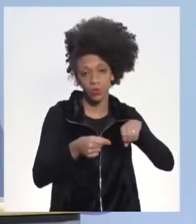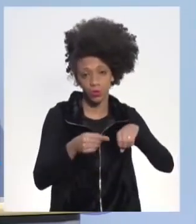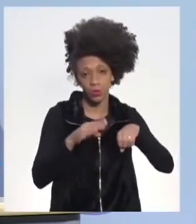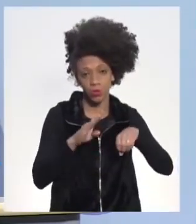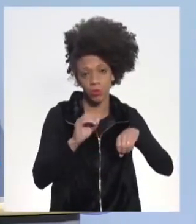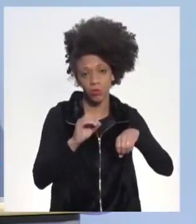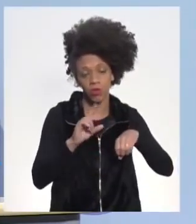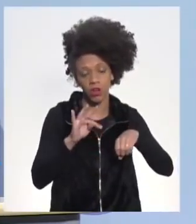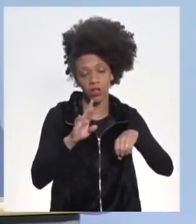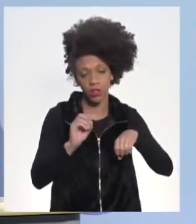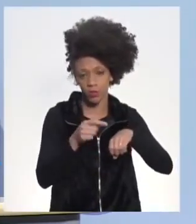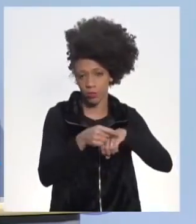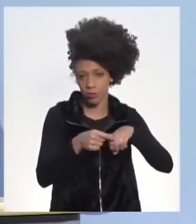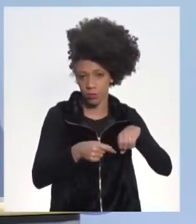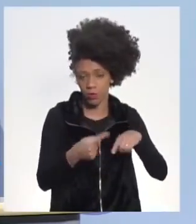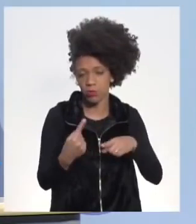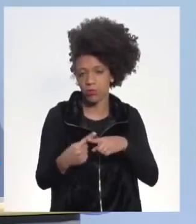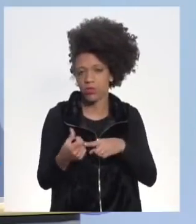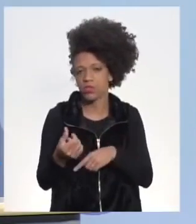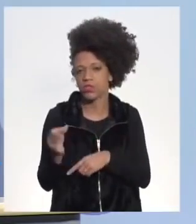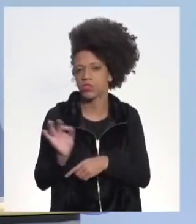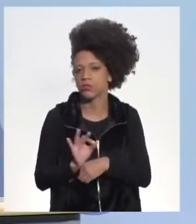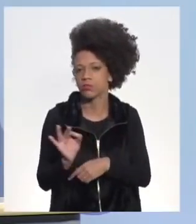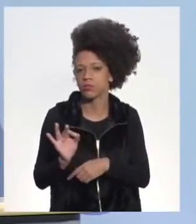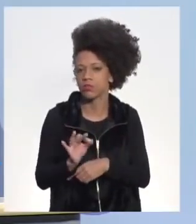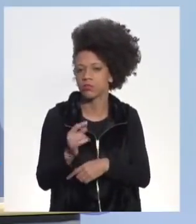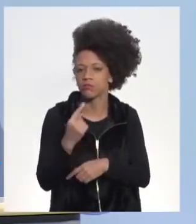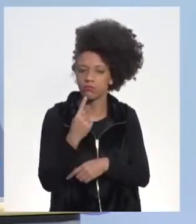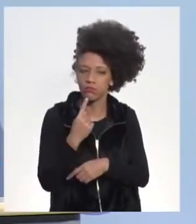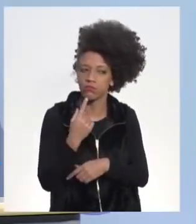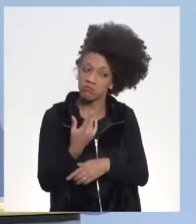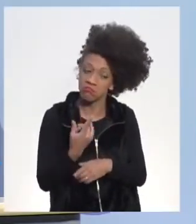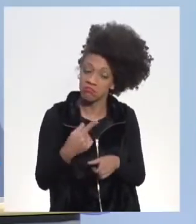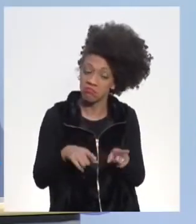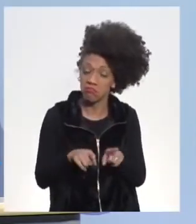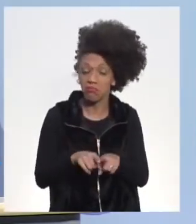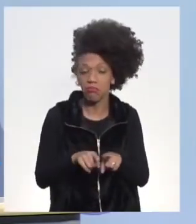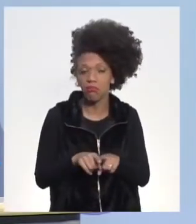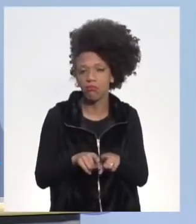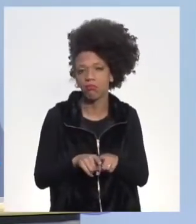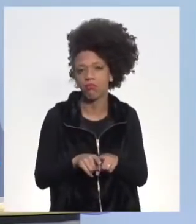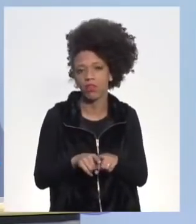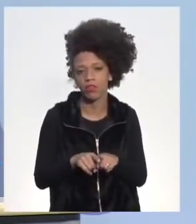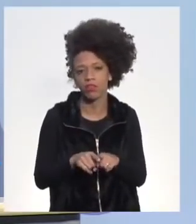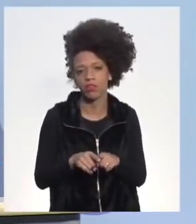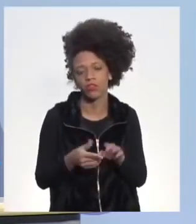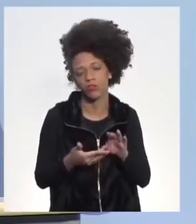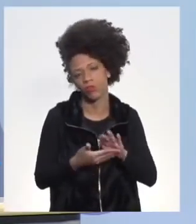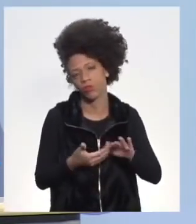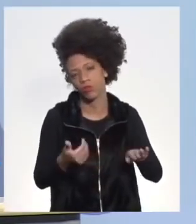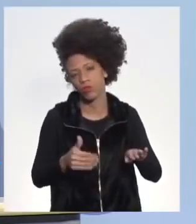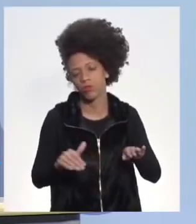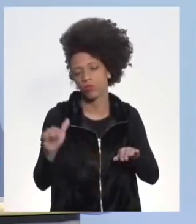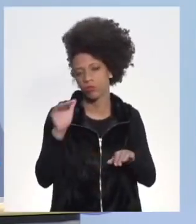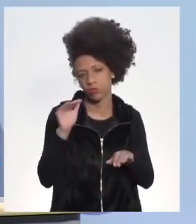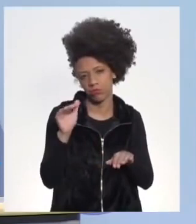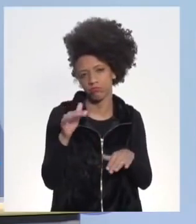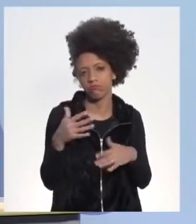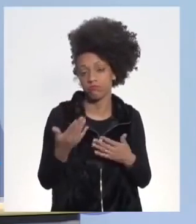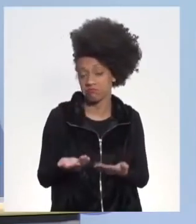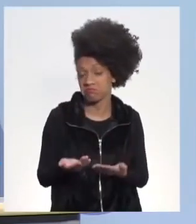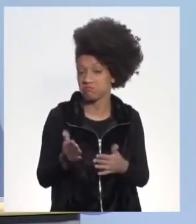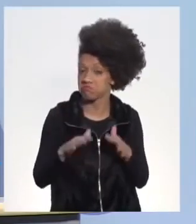6% de desconto. Acho que no boleto ali é uma das formas também do maior desconto, talvez, por